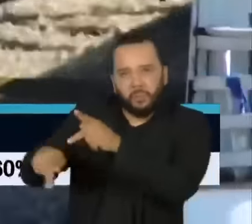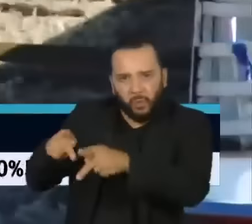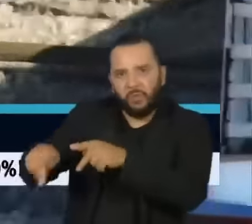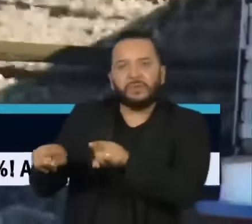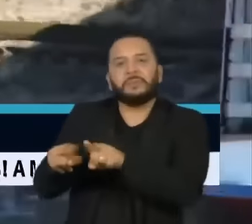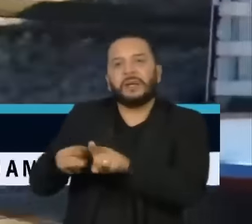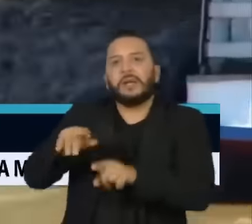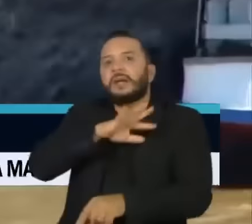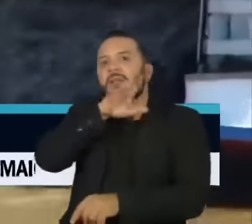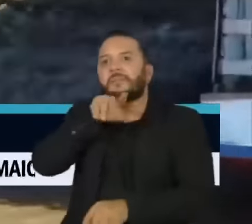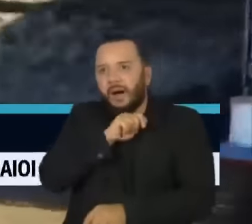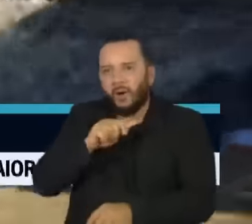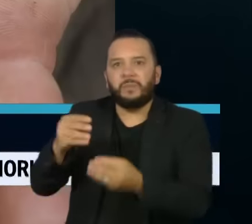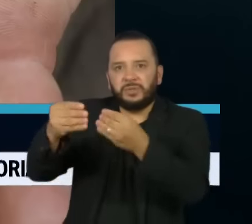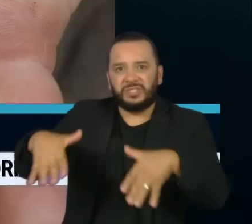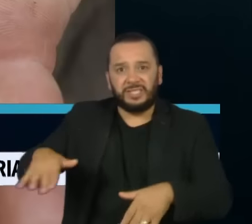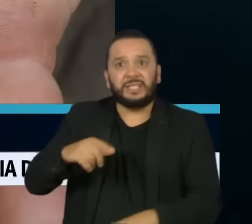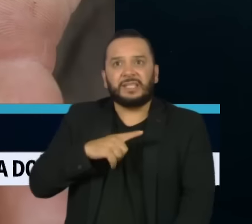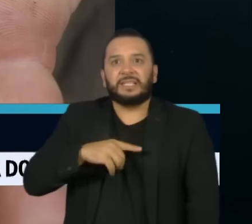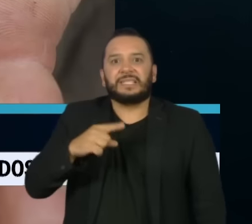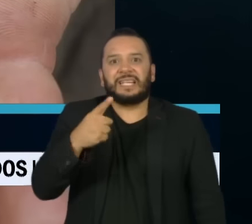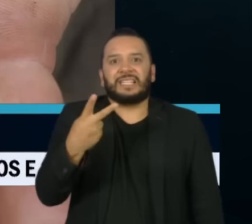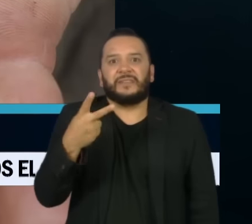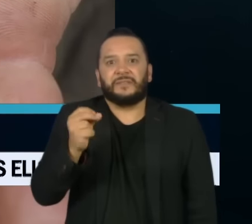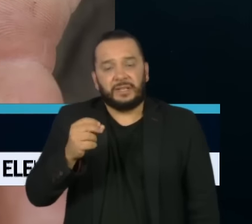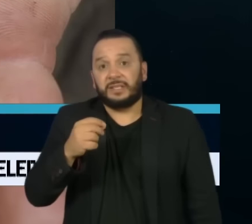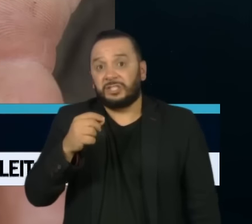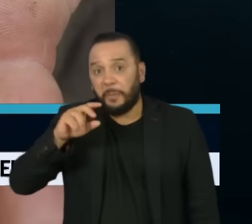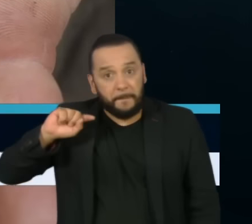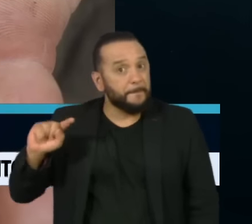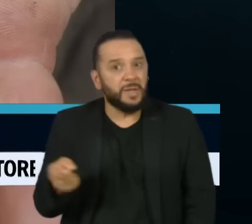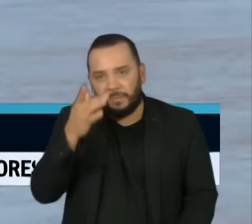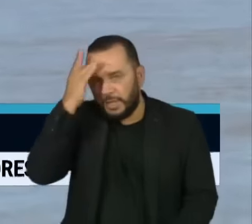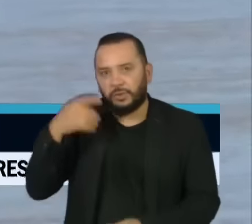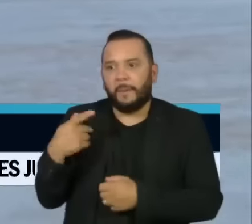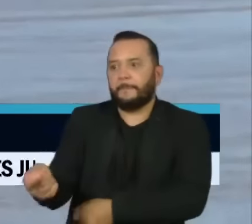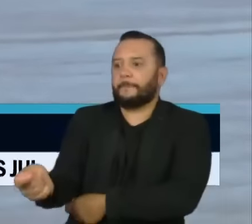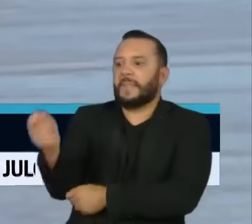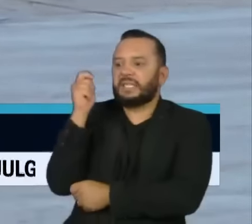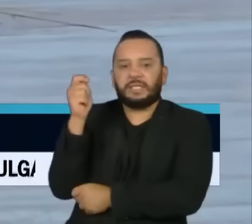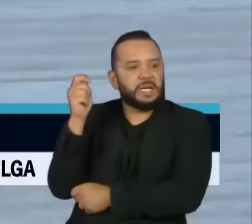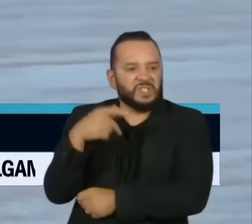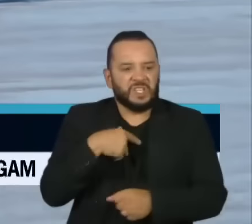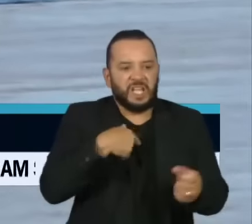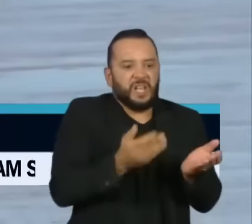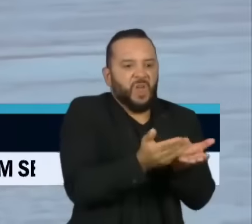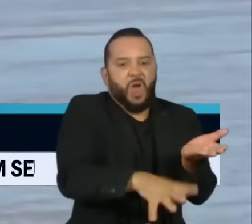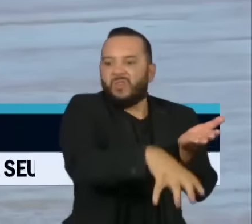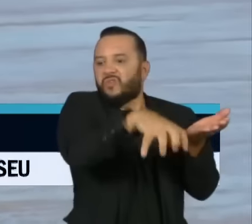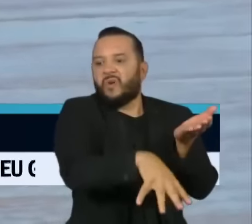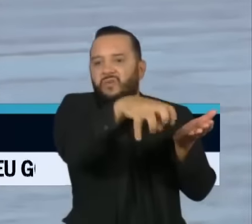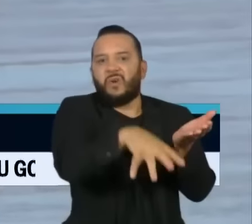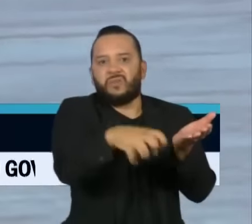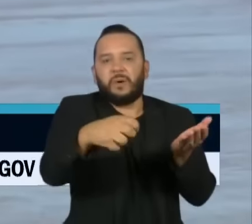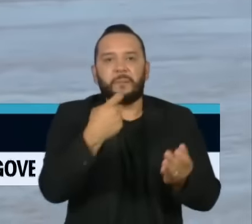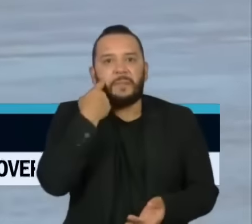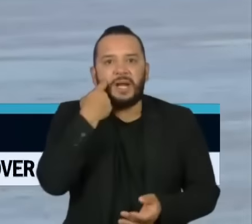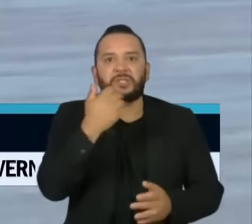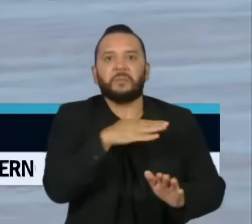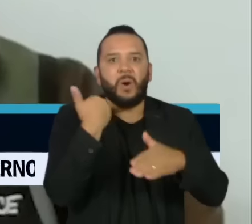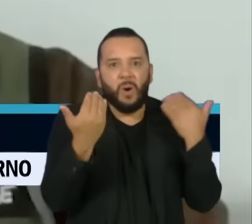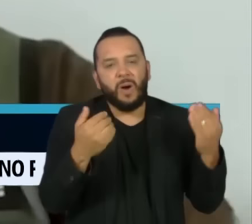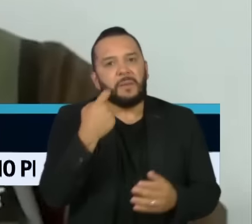mais de 120 mil pescadores, né, artesanais na região. Então, uma atividade, não é, que tem pessoas